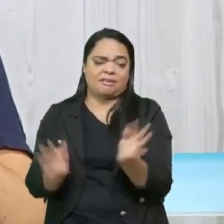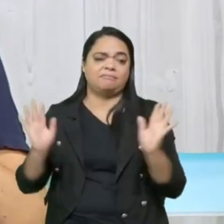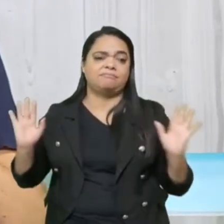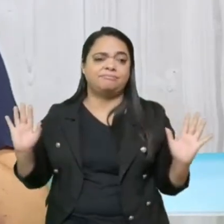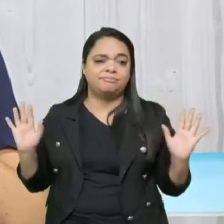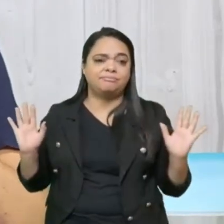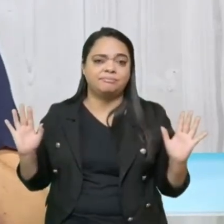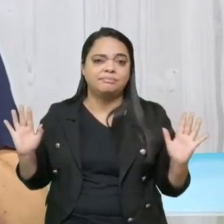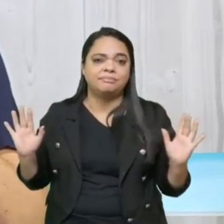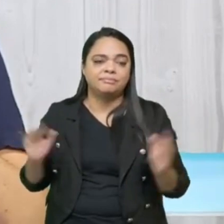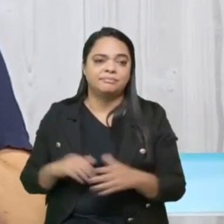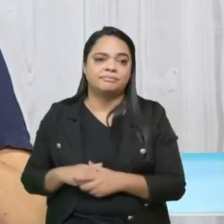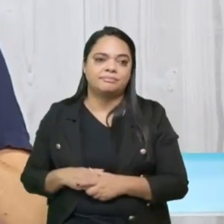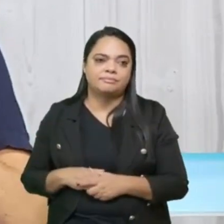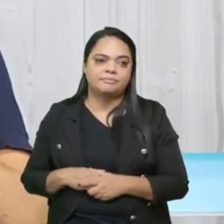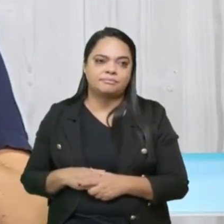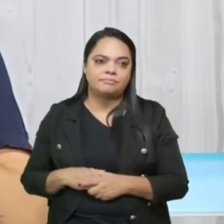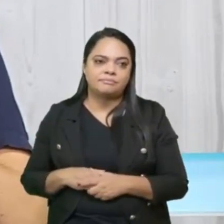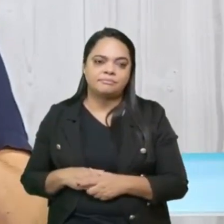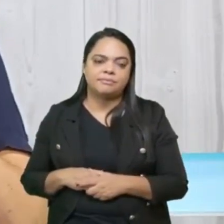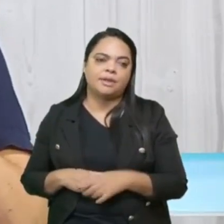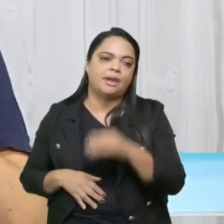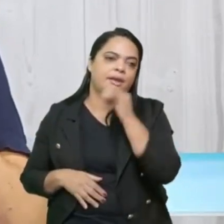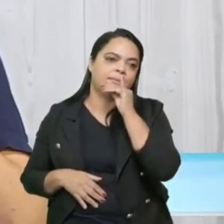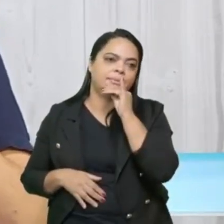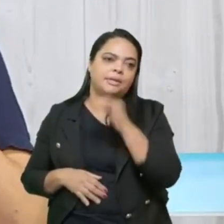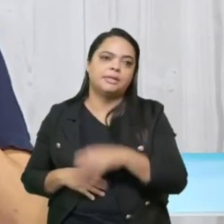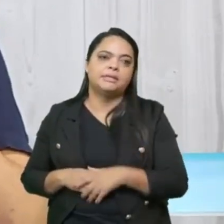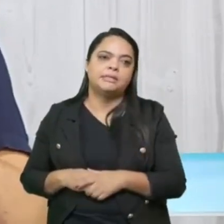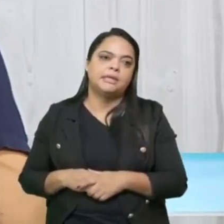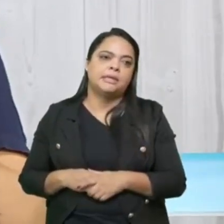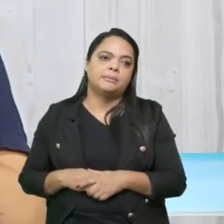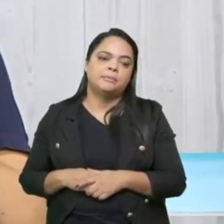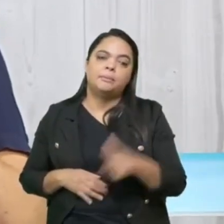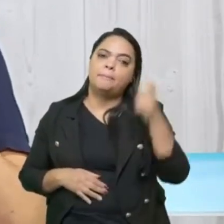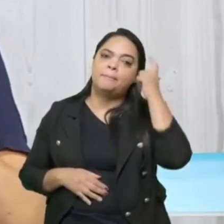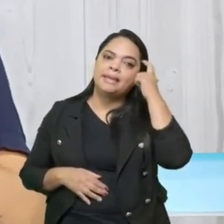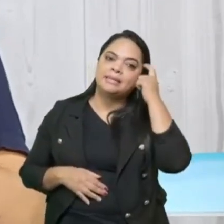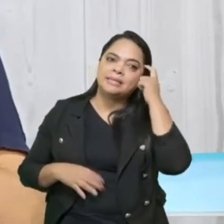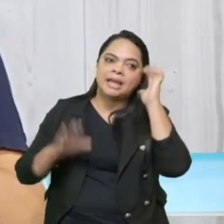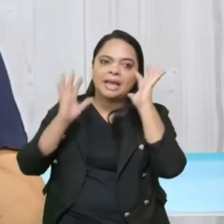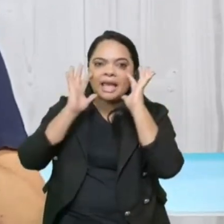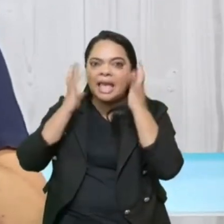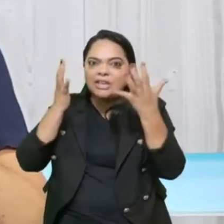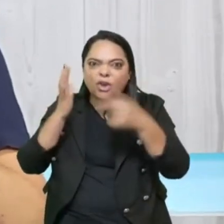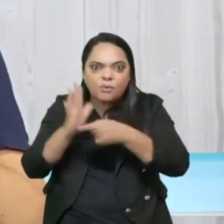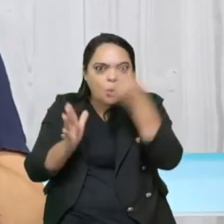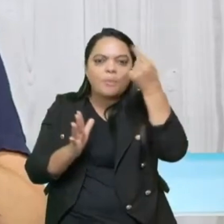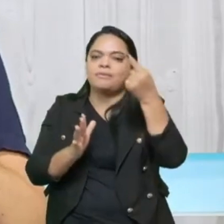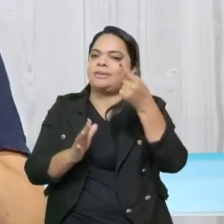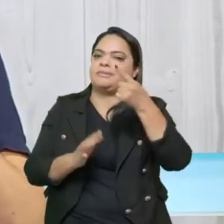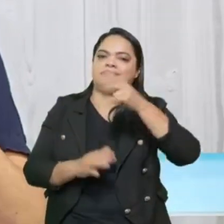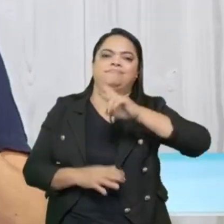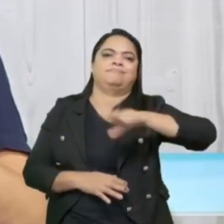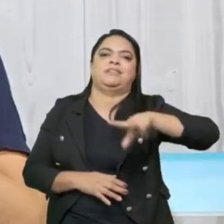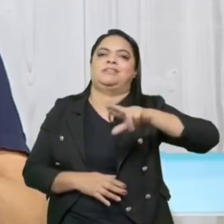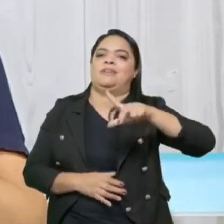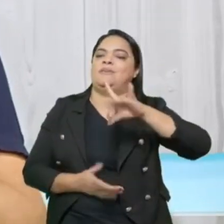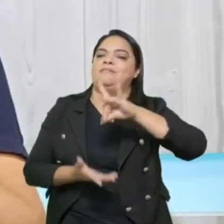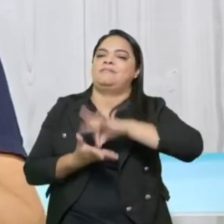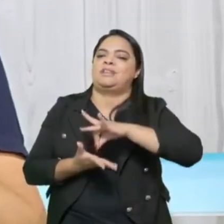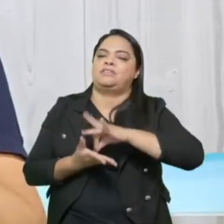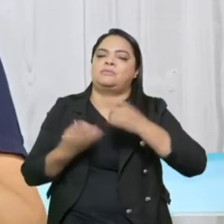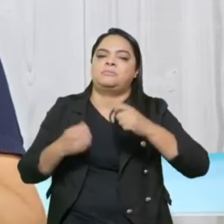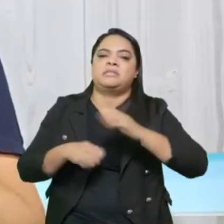acontecendo. Essa questão de pensar que vai resolver tudo numa sessão não é verdade. A gente precisa